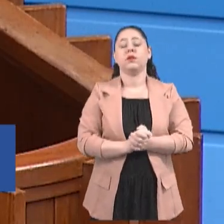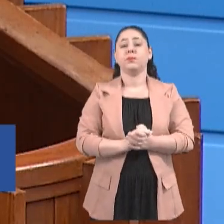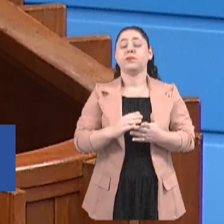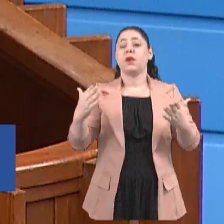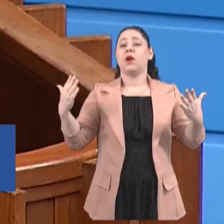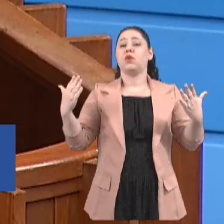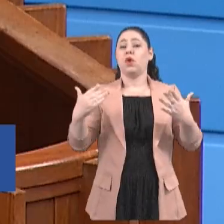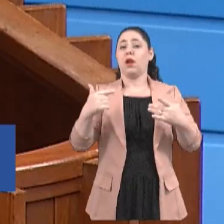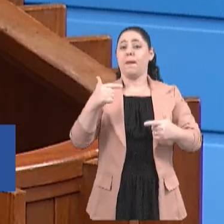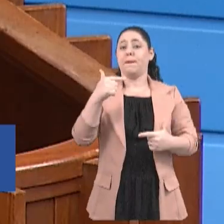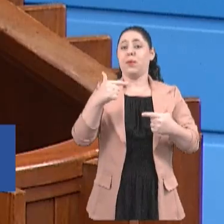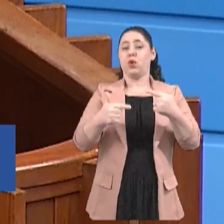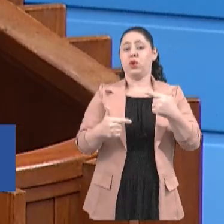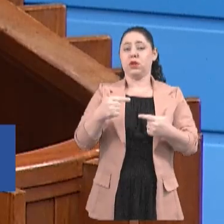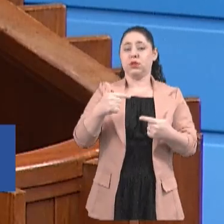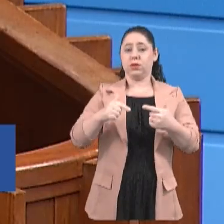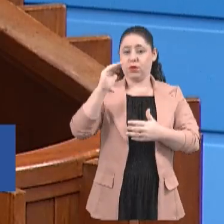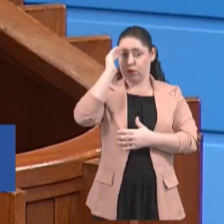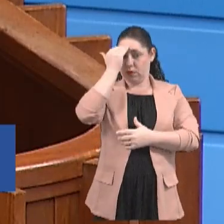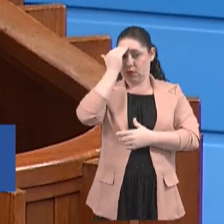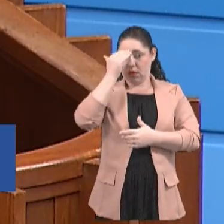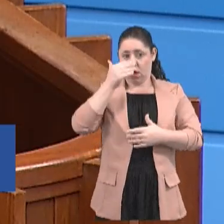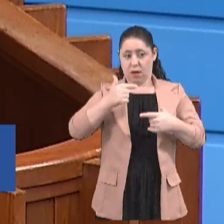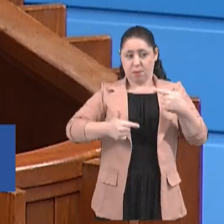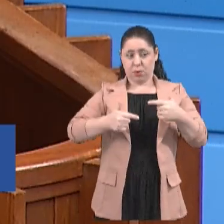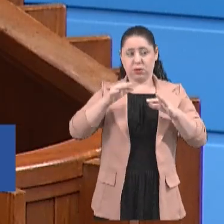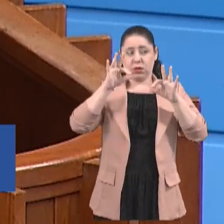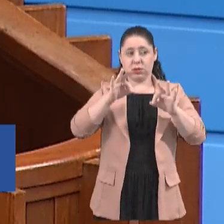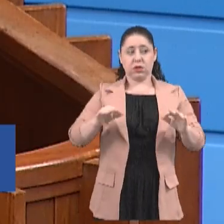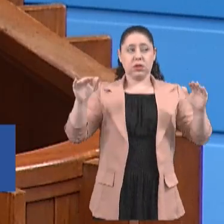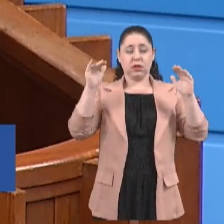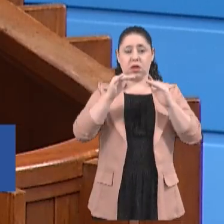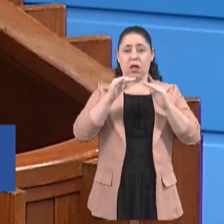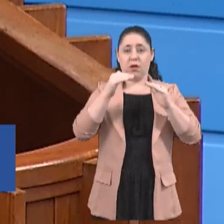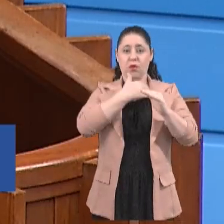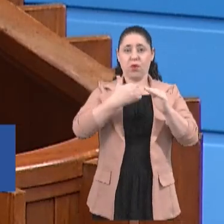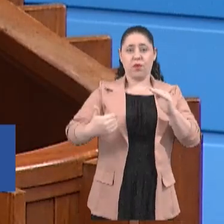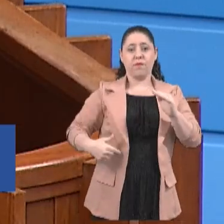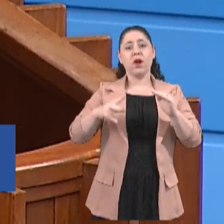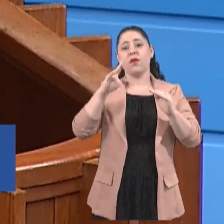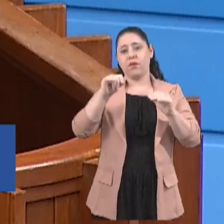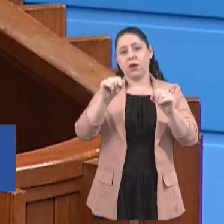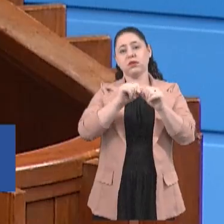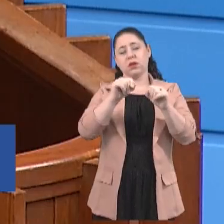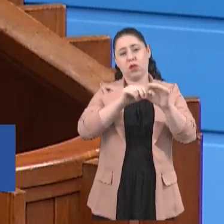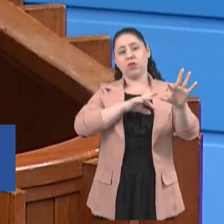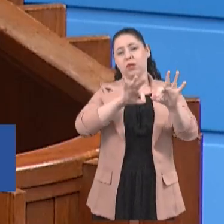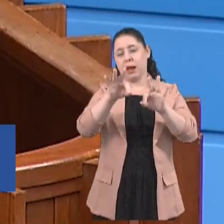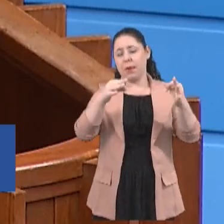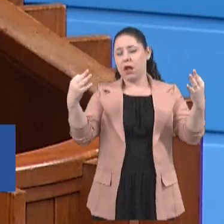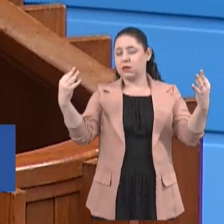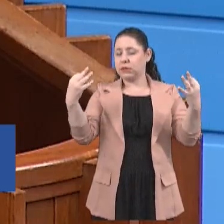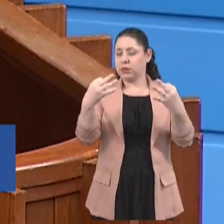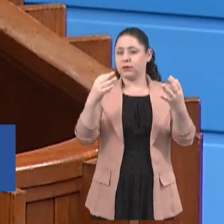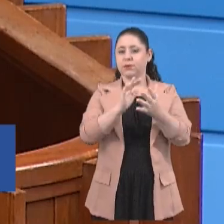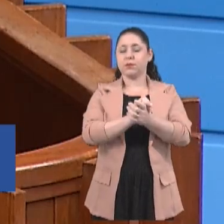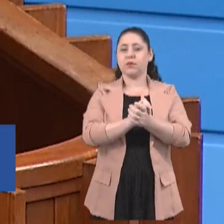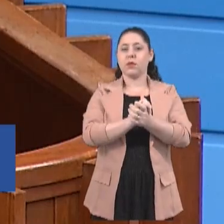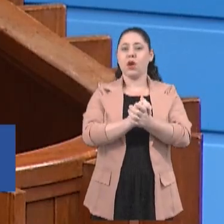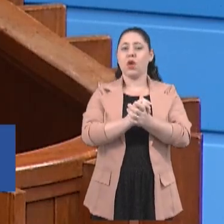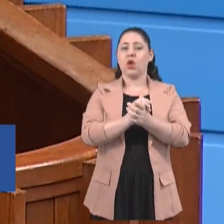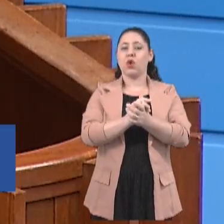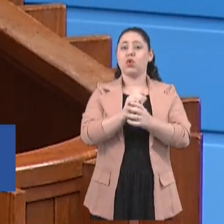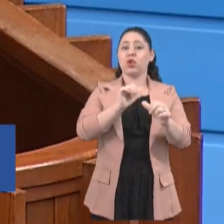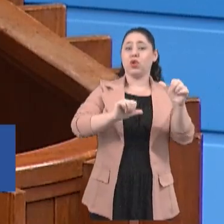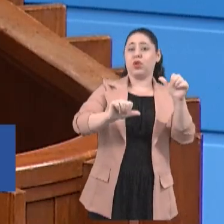e aí eu entendo que a política acertada que o governo do Estado vem fazendo, deputado Paulo Duarte, com relação da troca